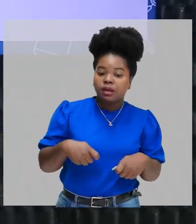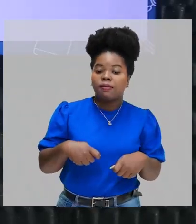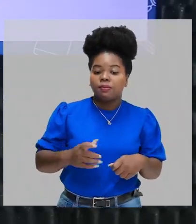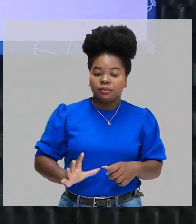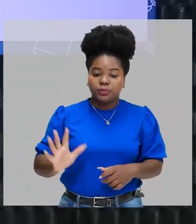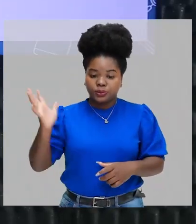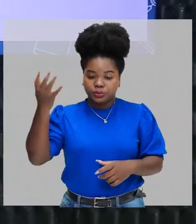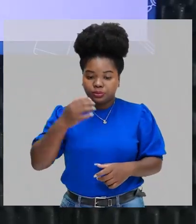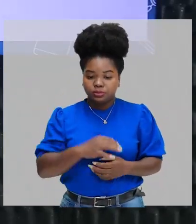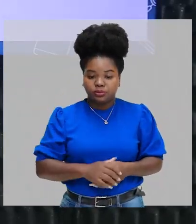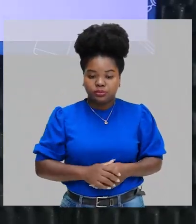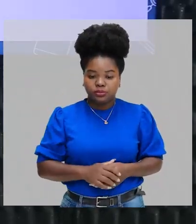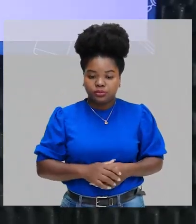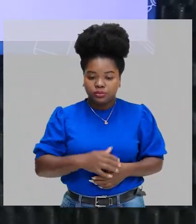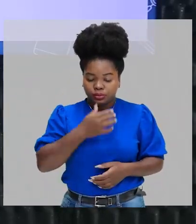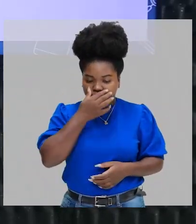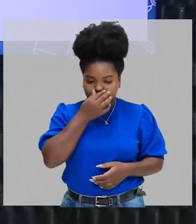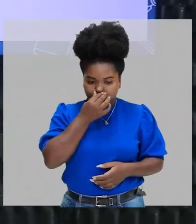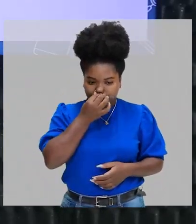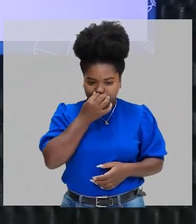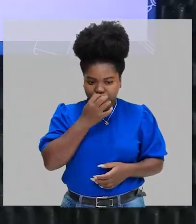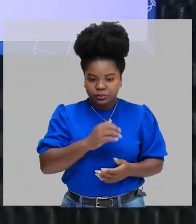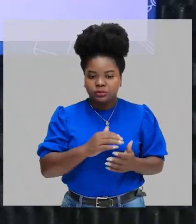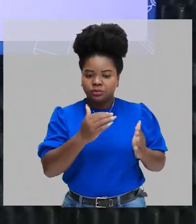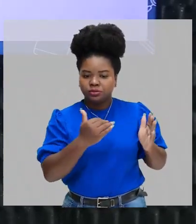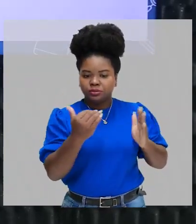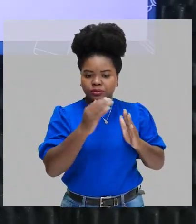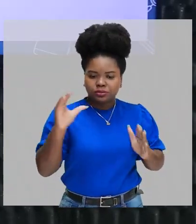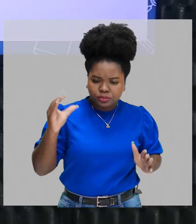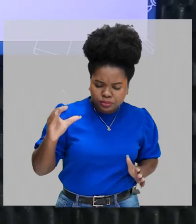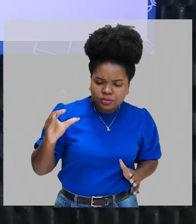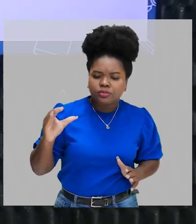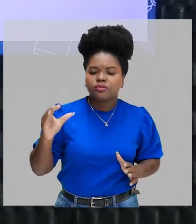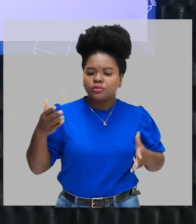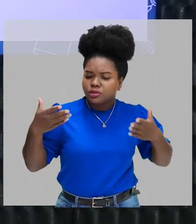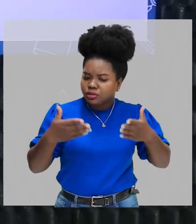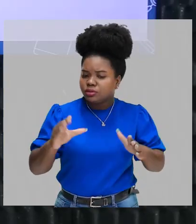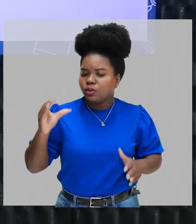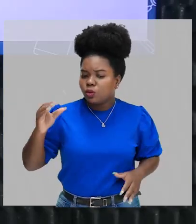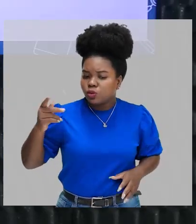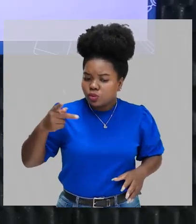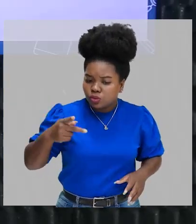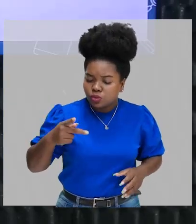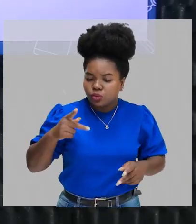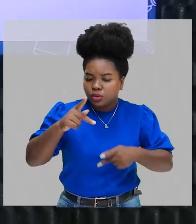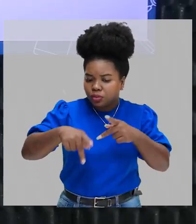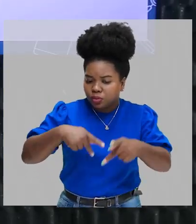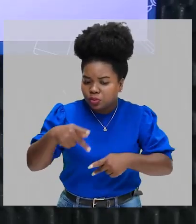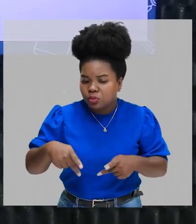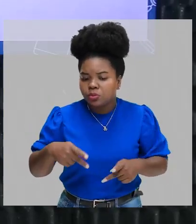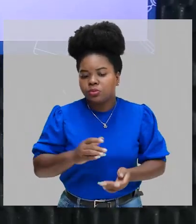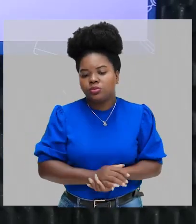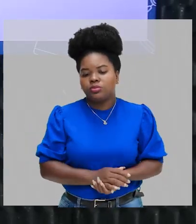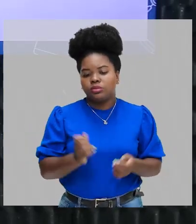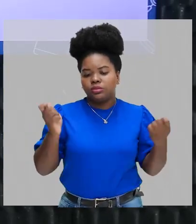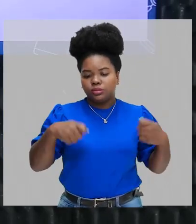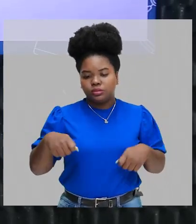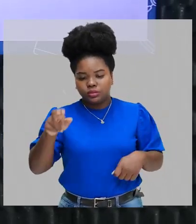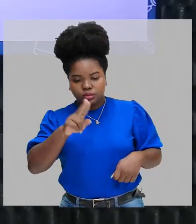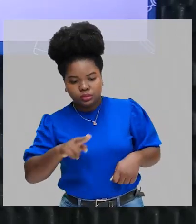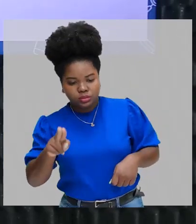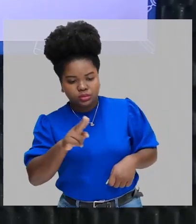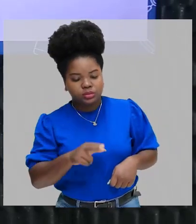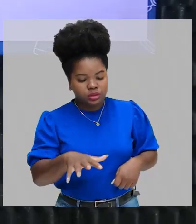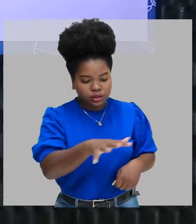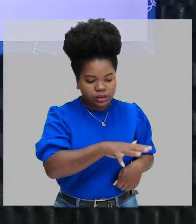isso acontecesse. Que a emergência da cultura popular, o destaque da cultura popular, acabasse utilizando o